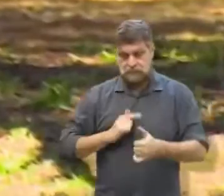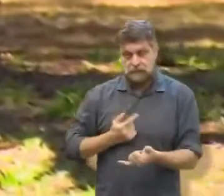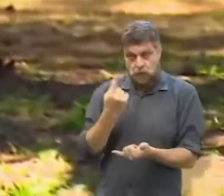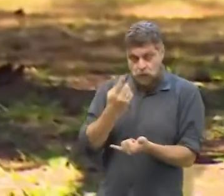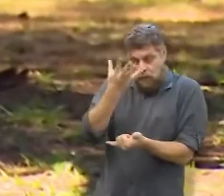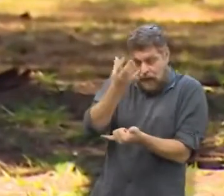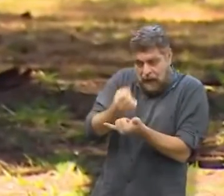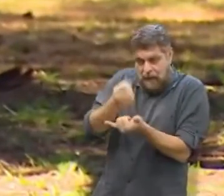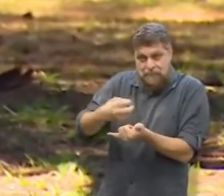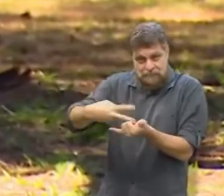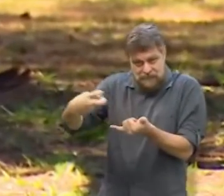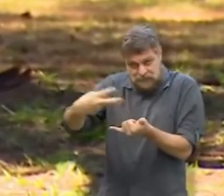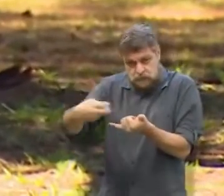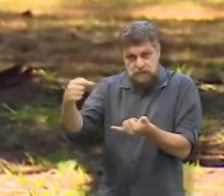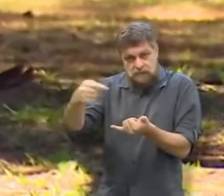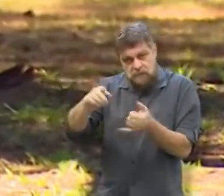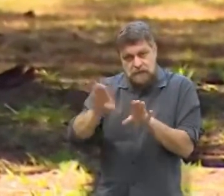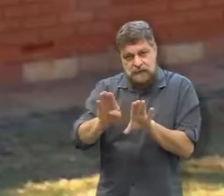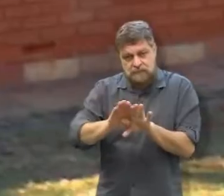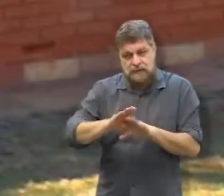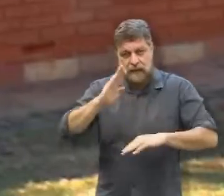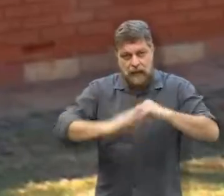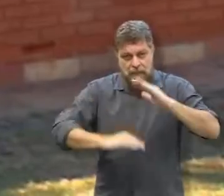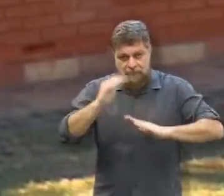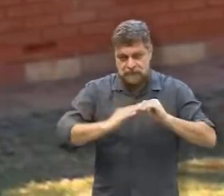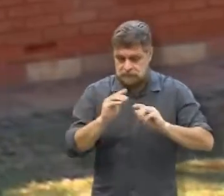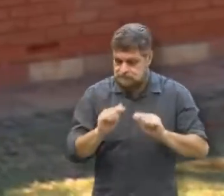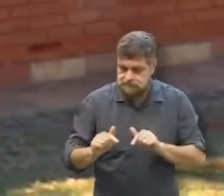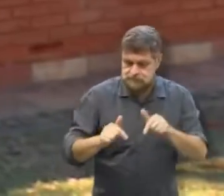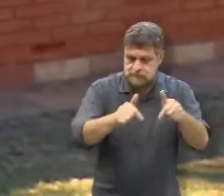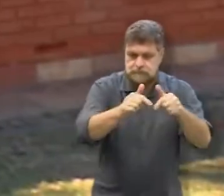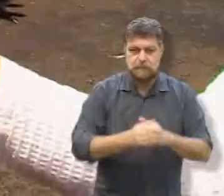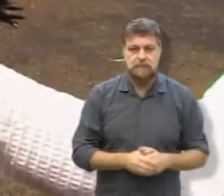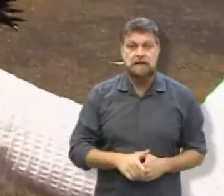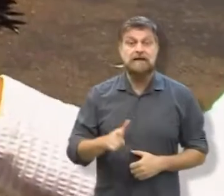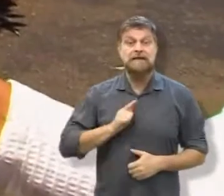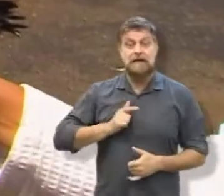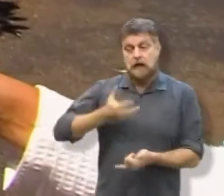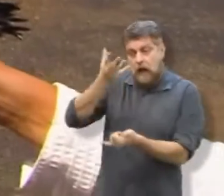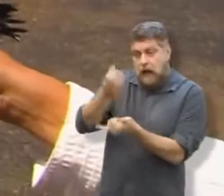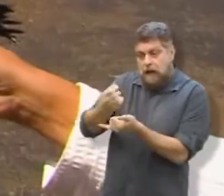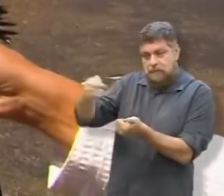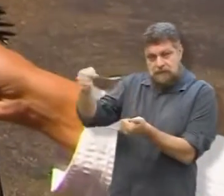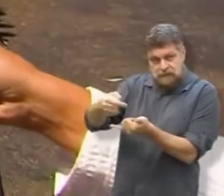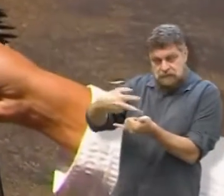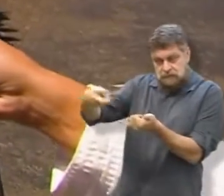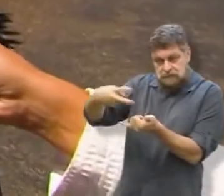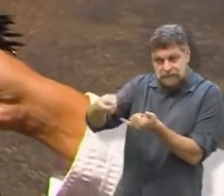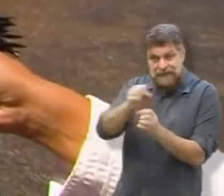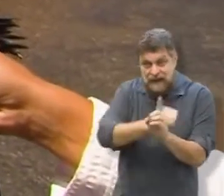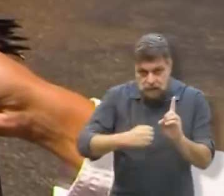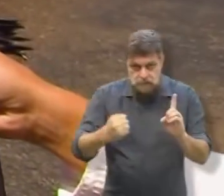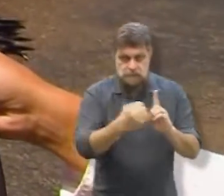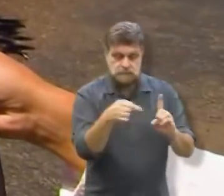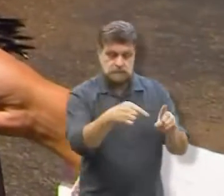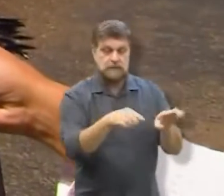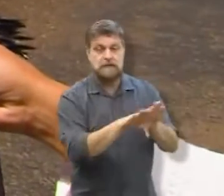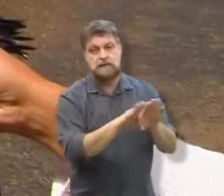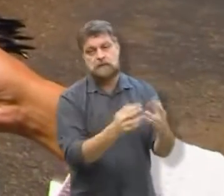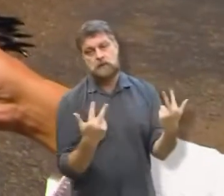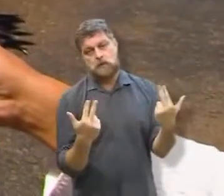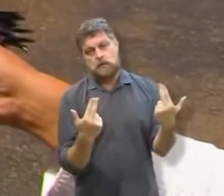Um aplicativo também será usado no plano de ação no caso suspeito. O aplicativo ele pode ser utilizado pela